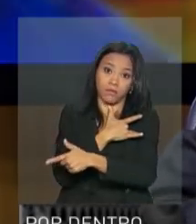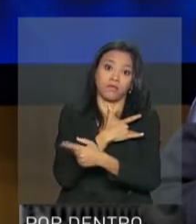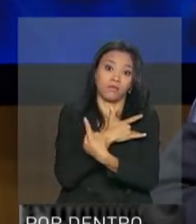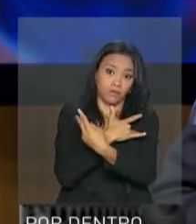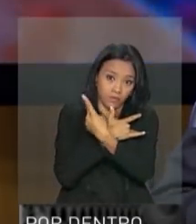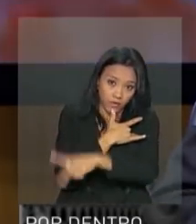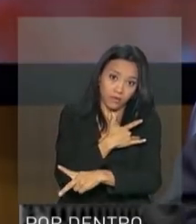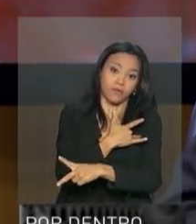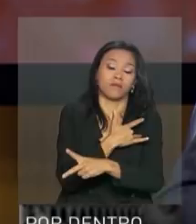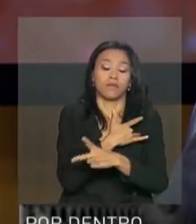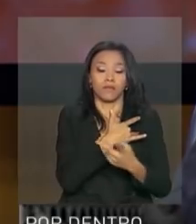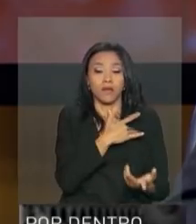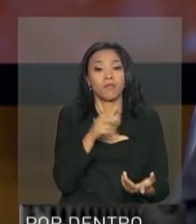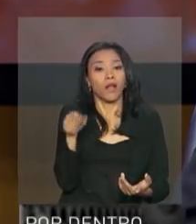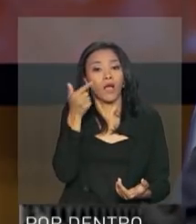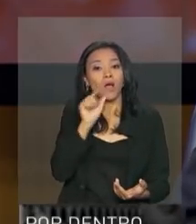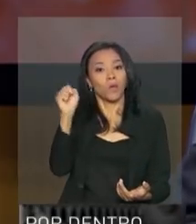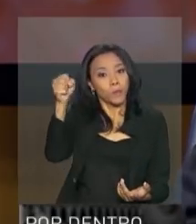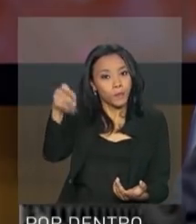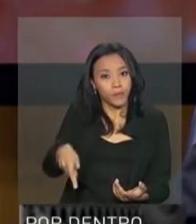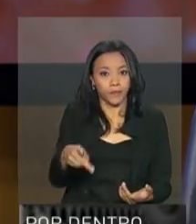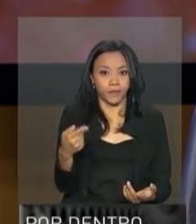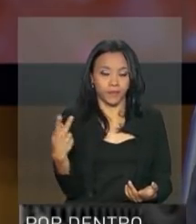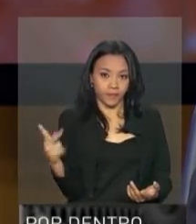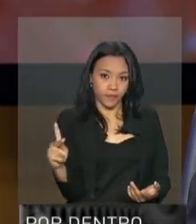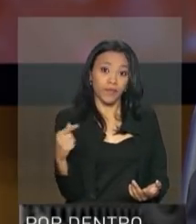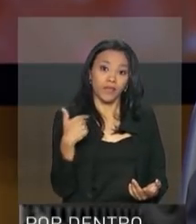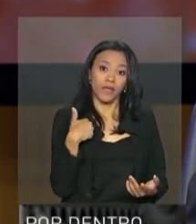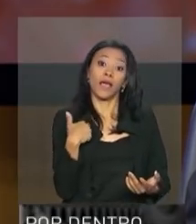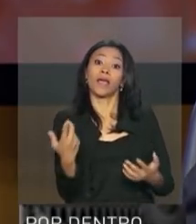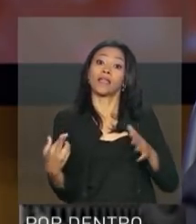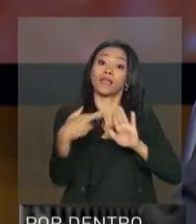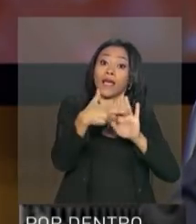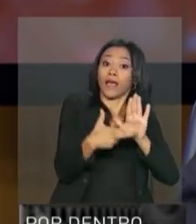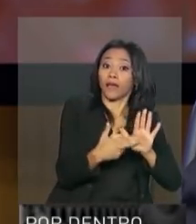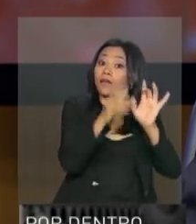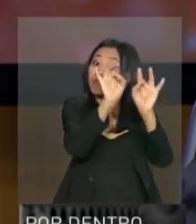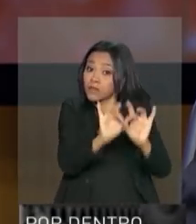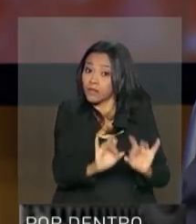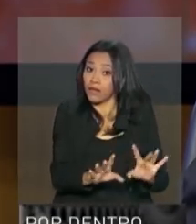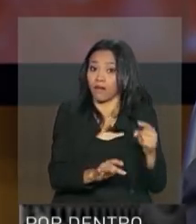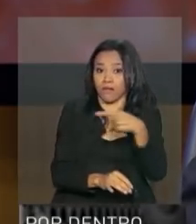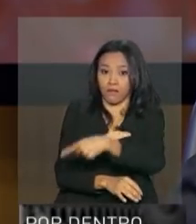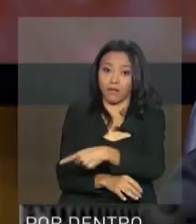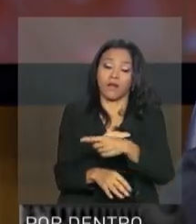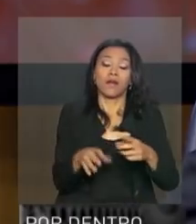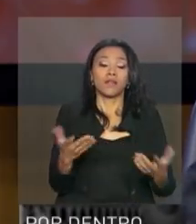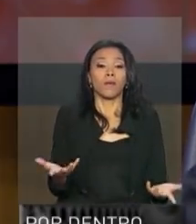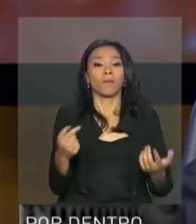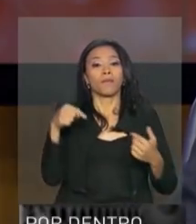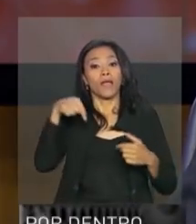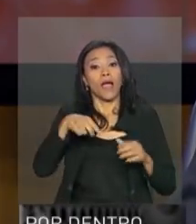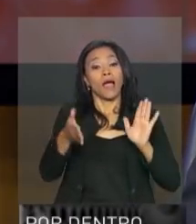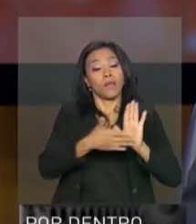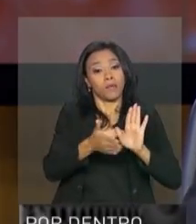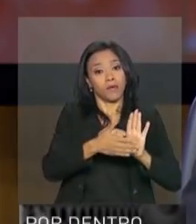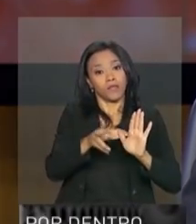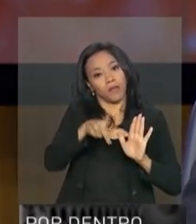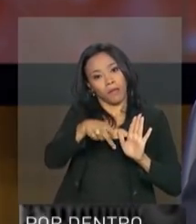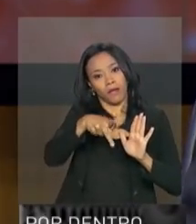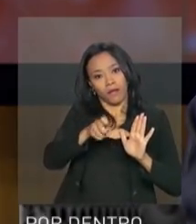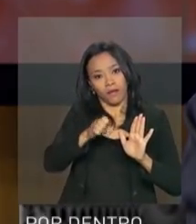também aposentando naquela situação que nós chamamos de aposentadoria especial. Então, o mais importante daqui é o seguinte: a PEC traz a